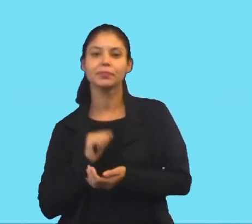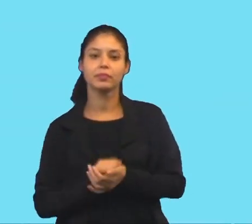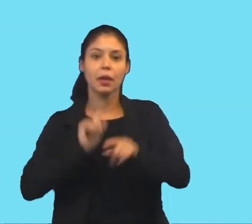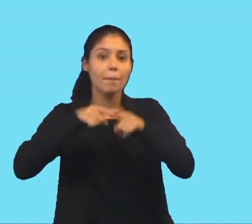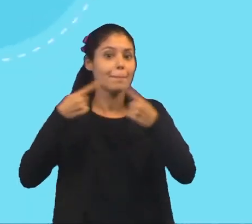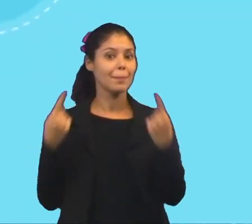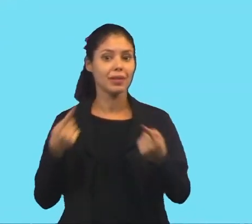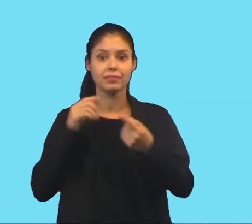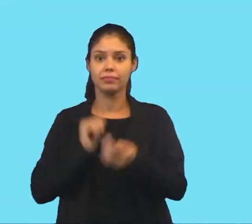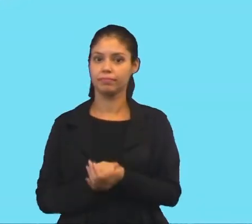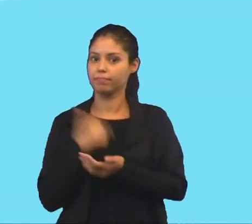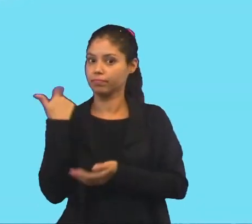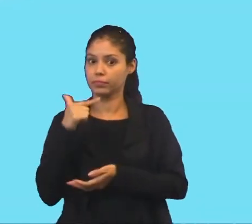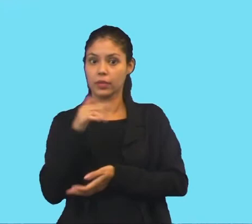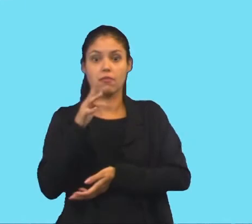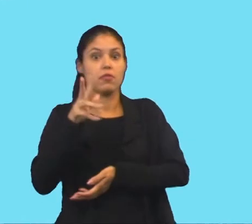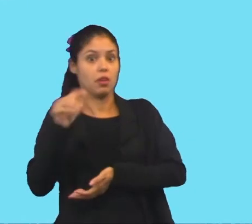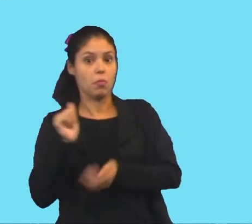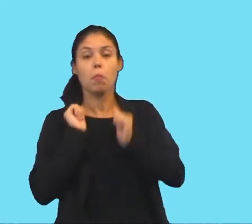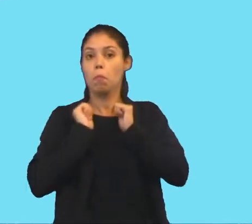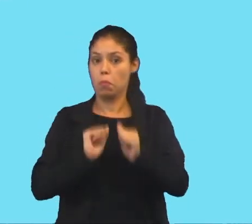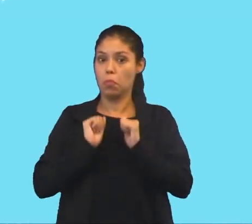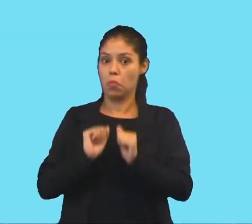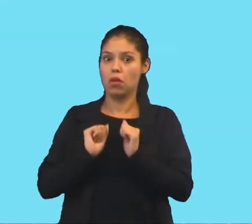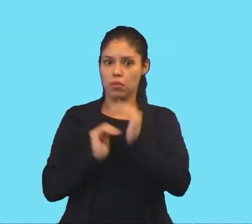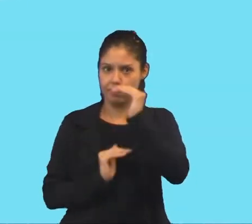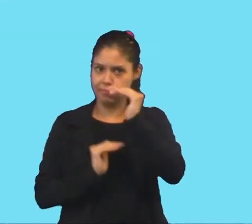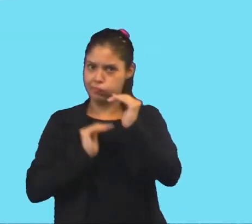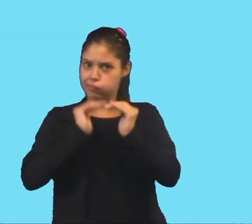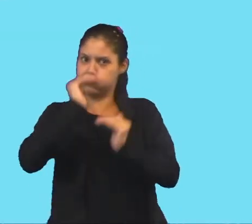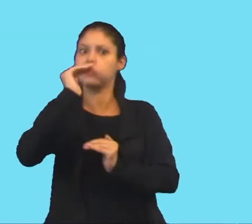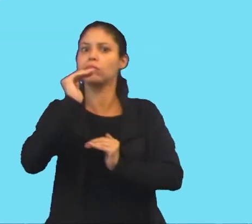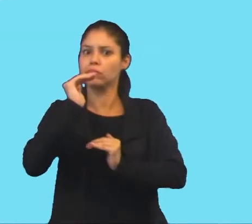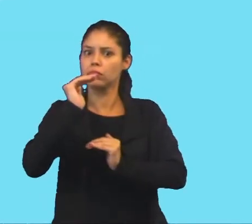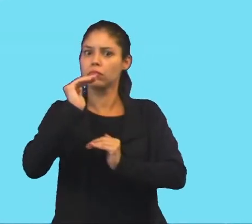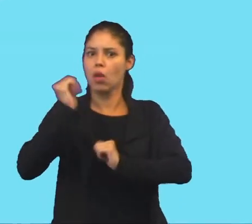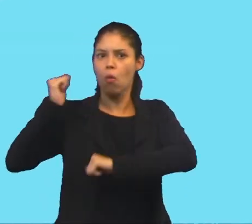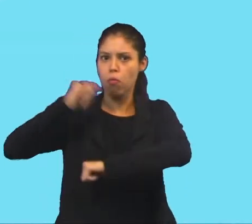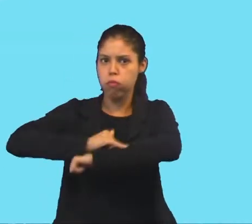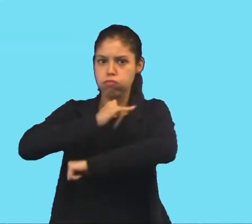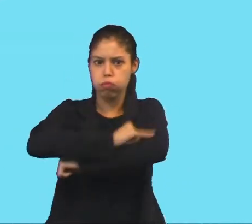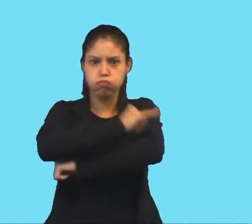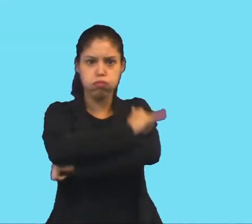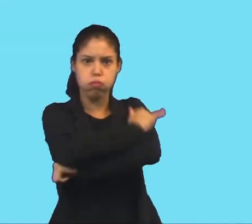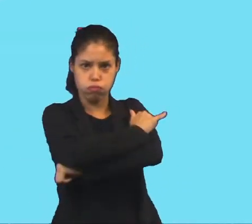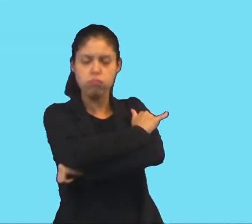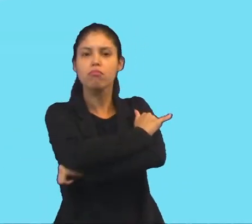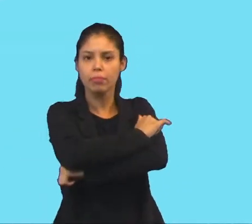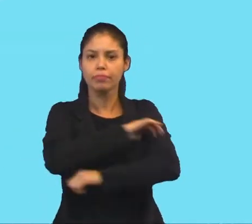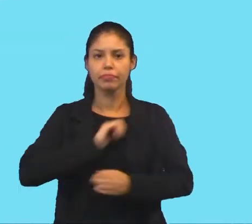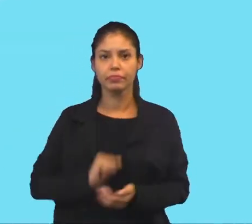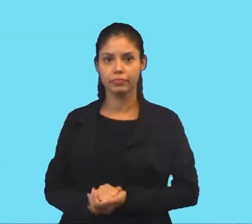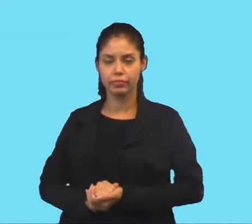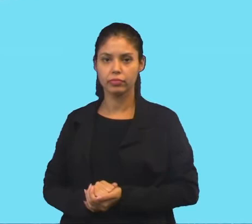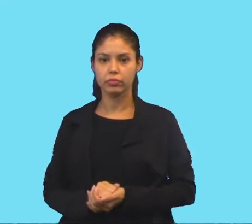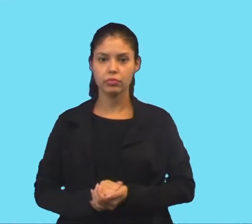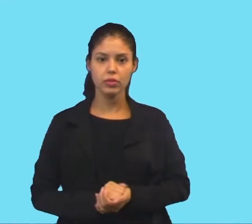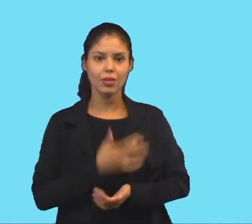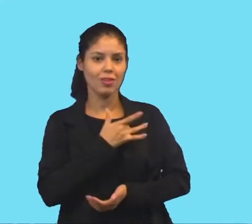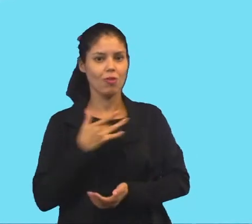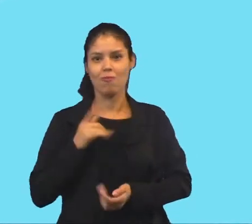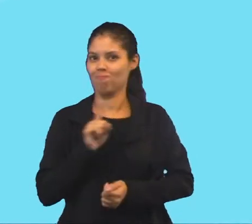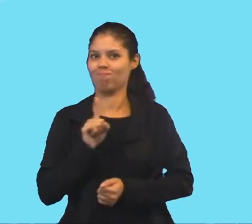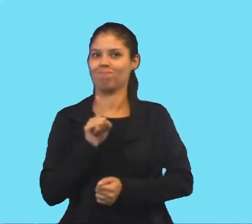não contêm fibra e podem apresentar elevada quantidade de calorias por grama e teor excessivo de gorduras não